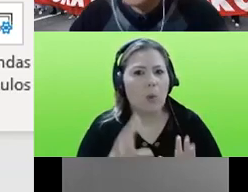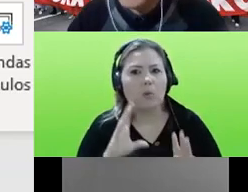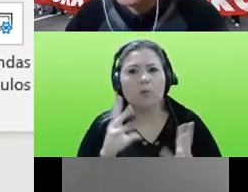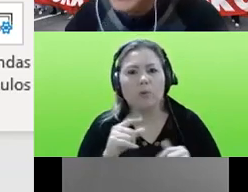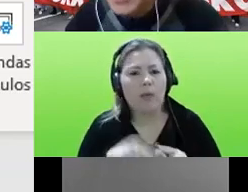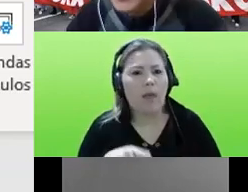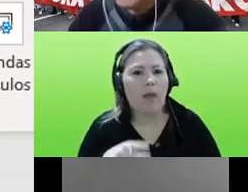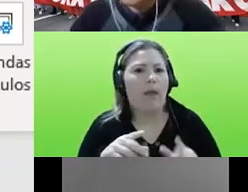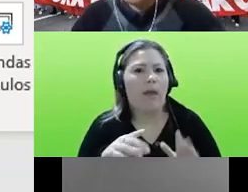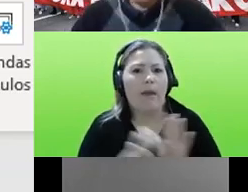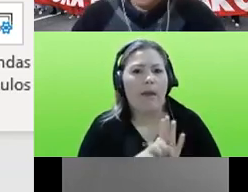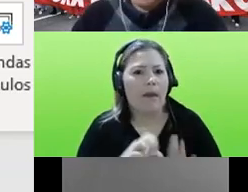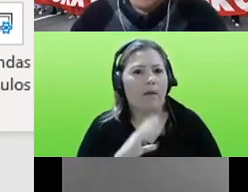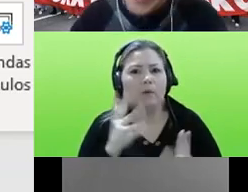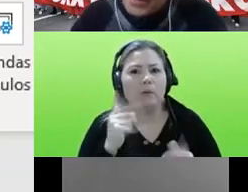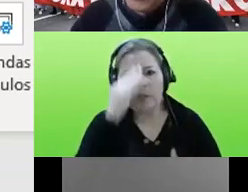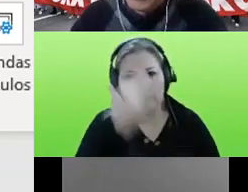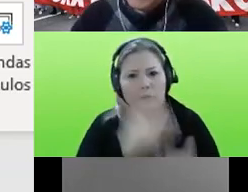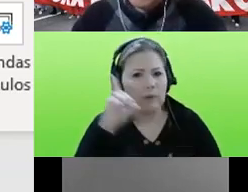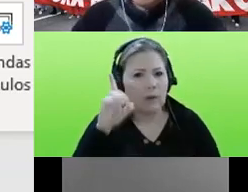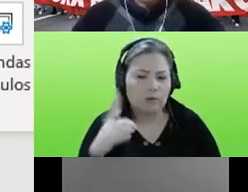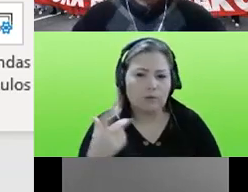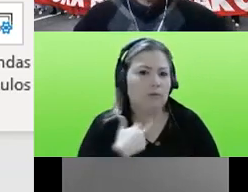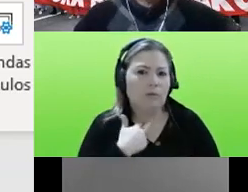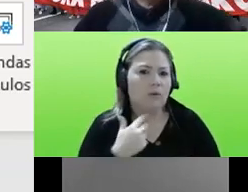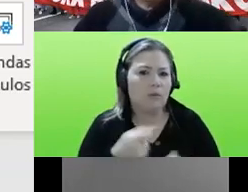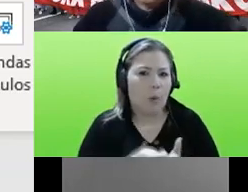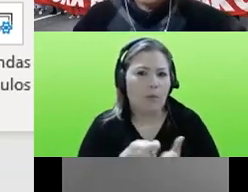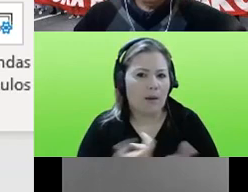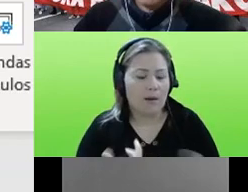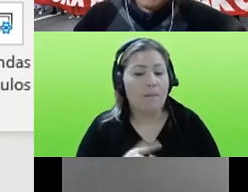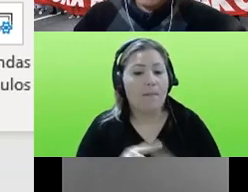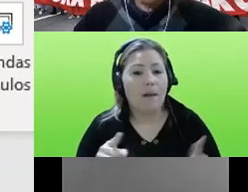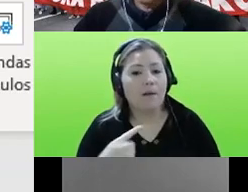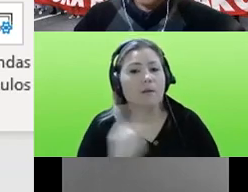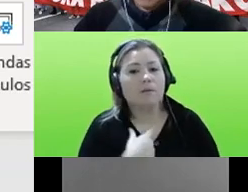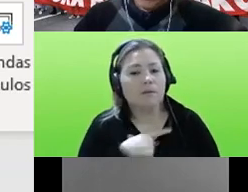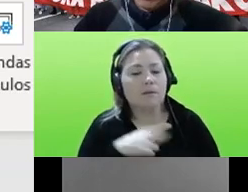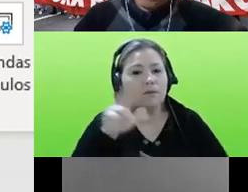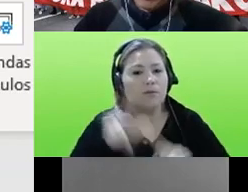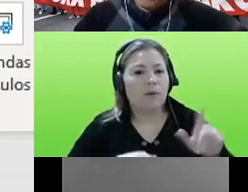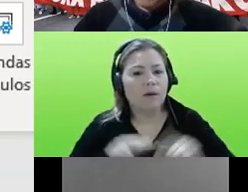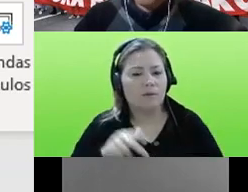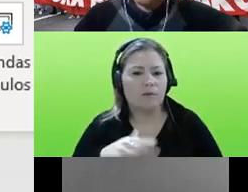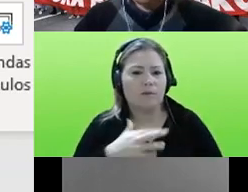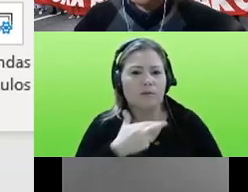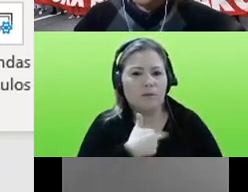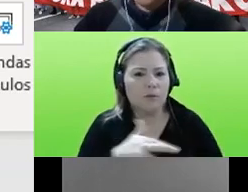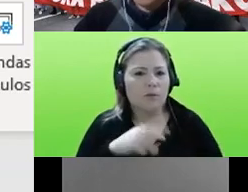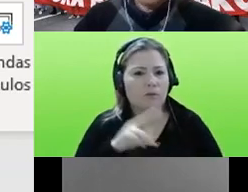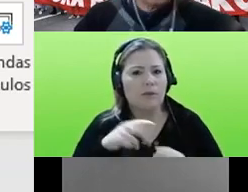que todo mundo acredita em Deus. Obviamente, não. Nós temos diferentes doutrinas abrangentes, que